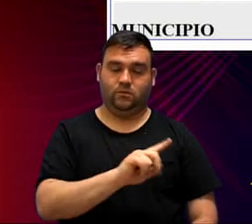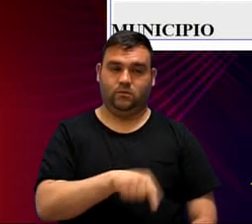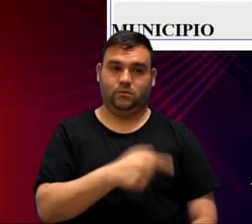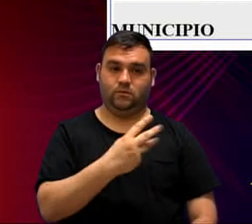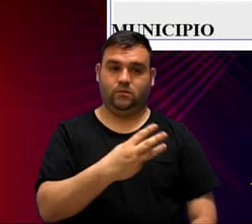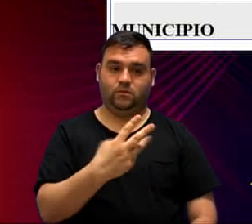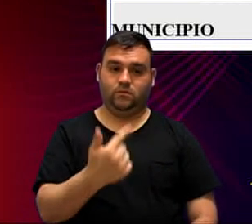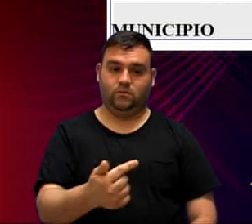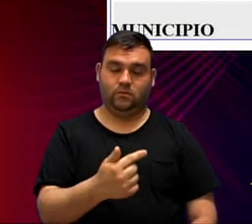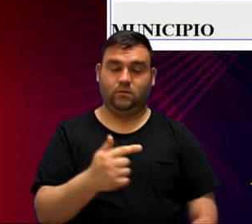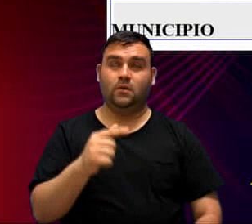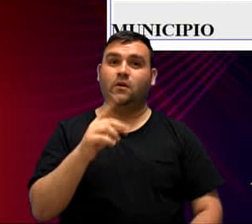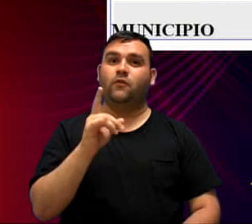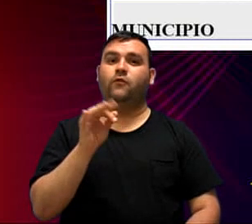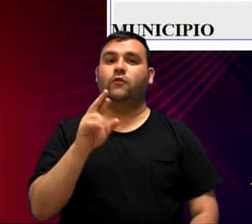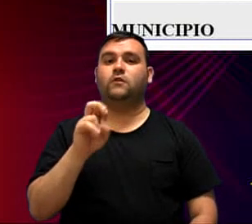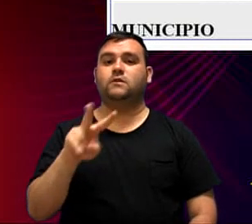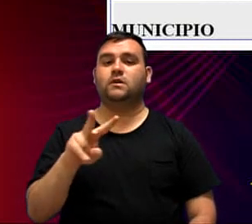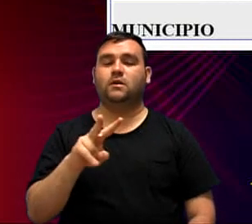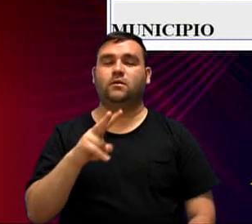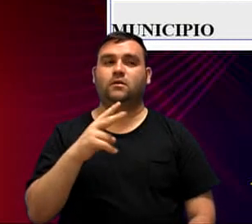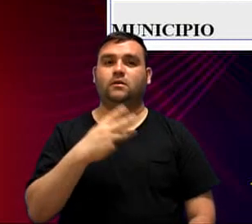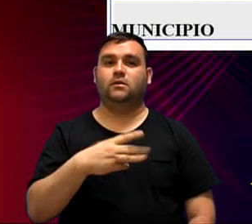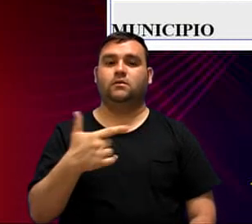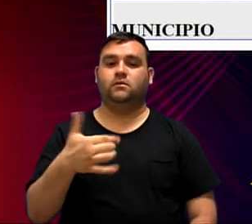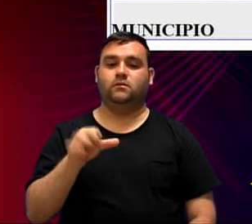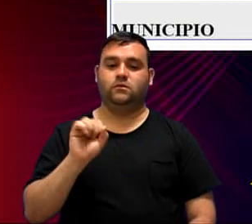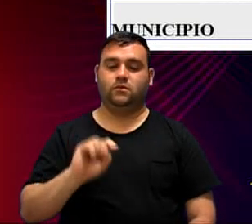382.227. Funserv Previdência,